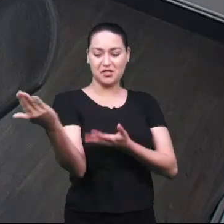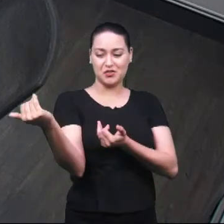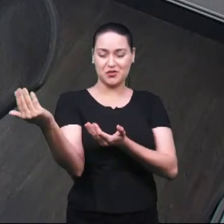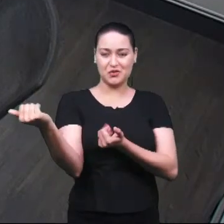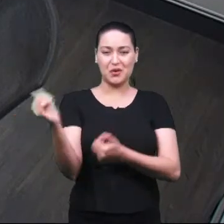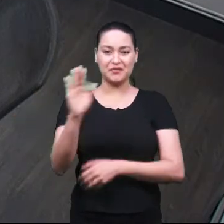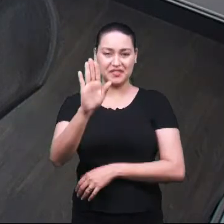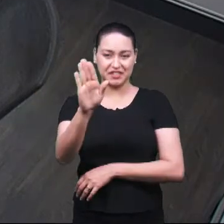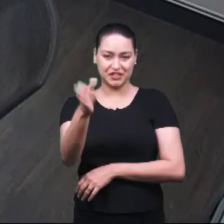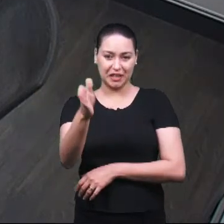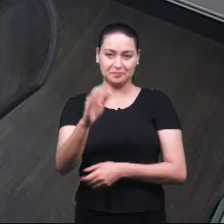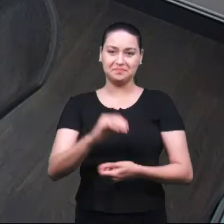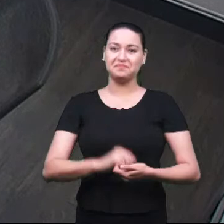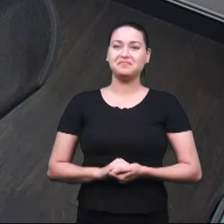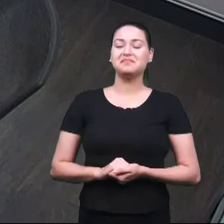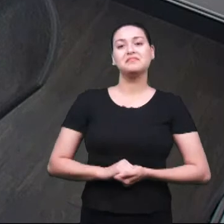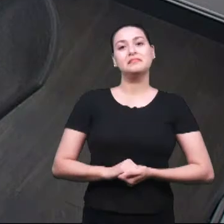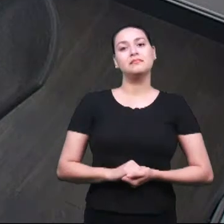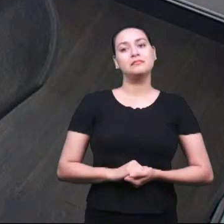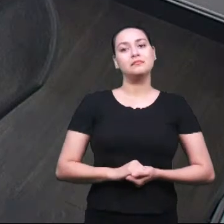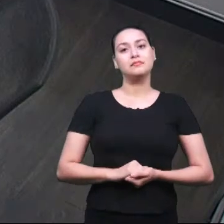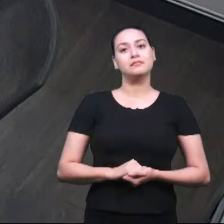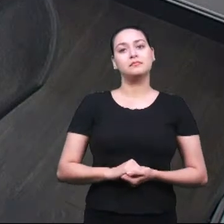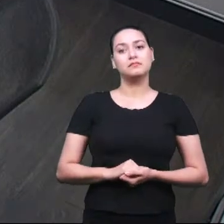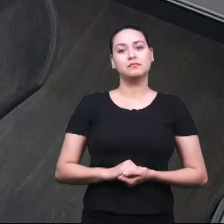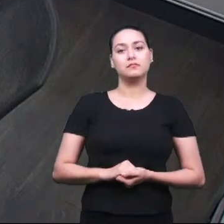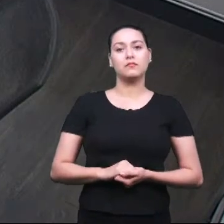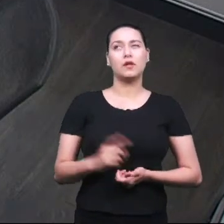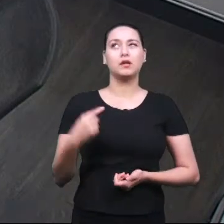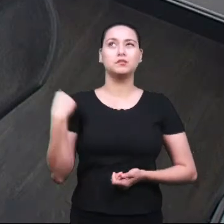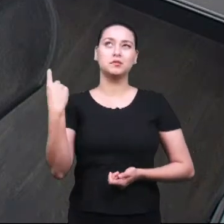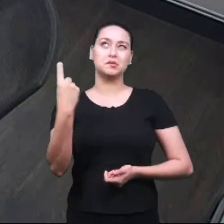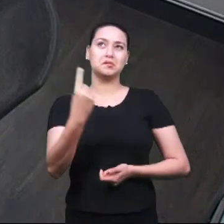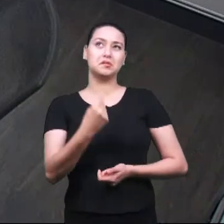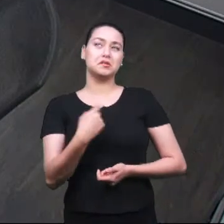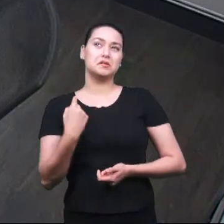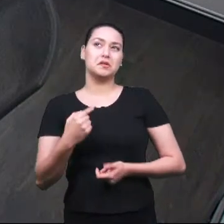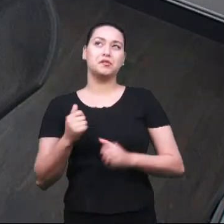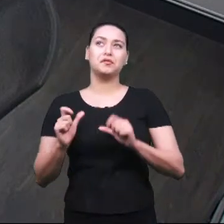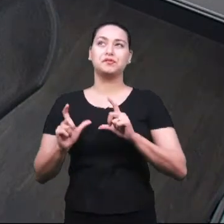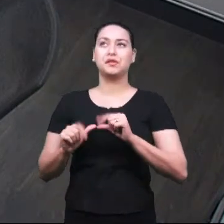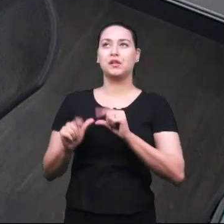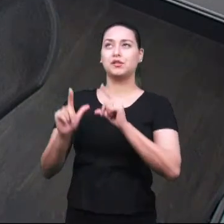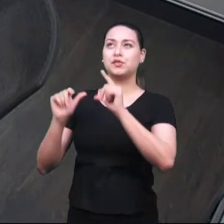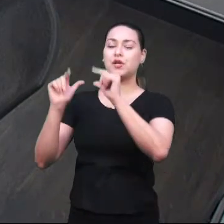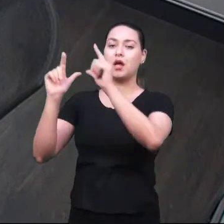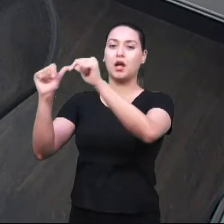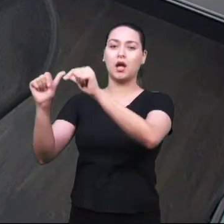anos. Nós estávamos na Suíça até o ano passado.